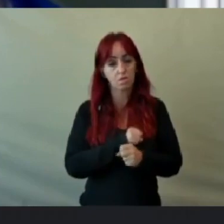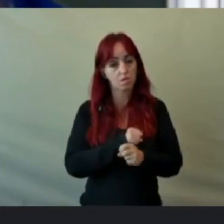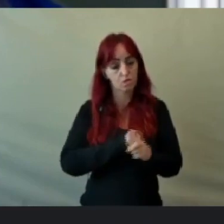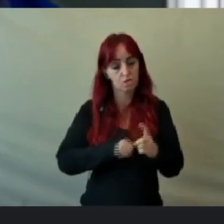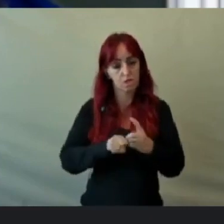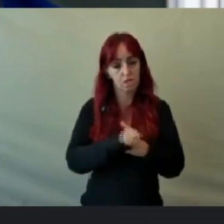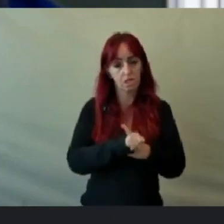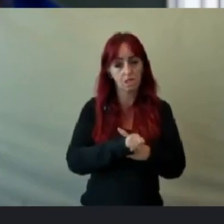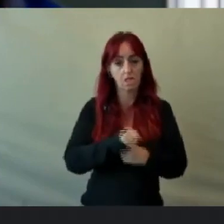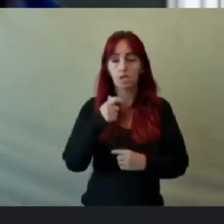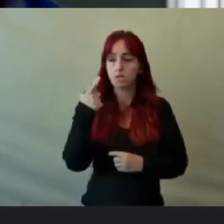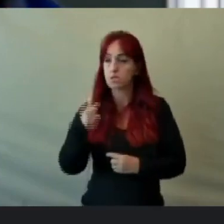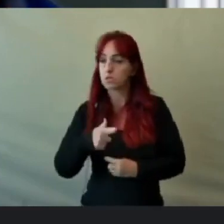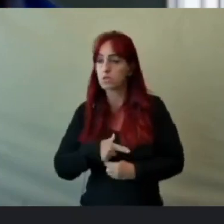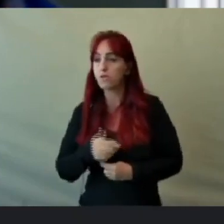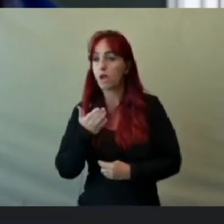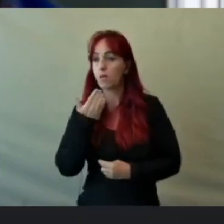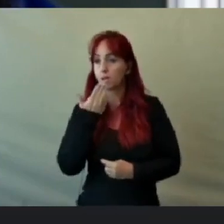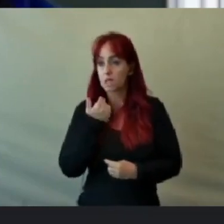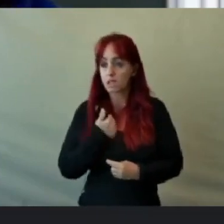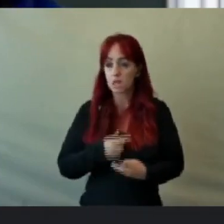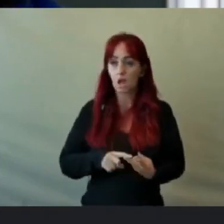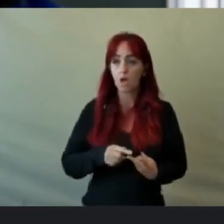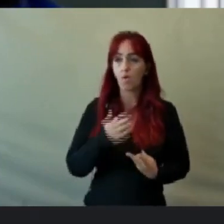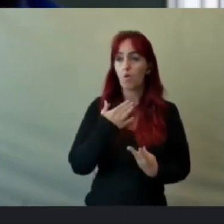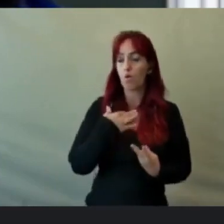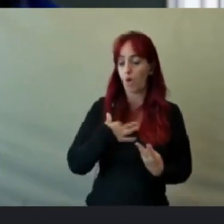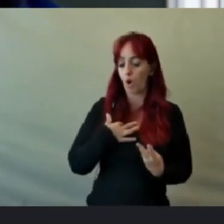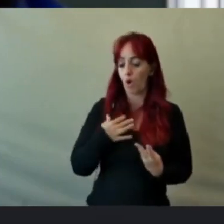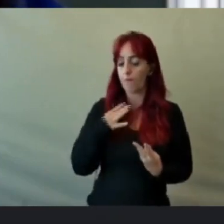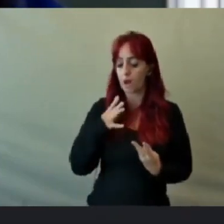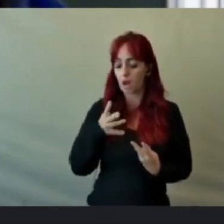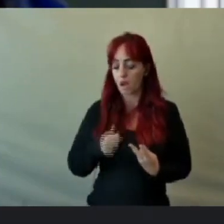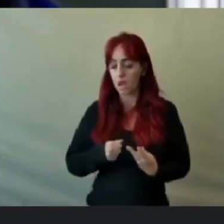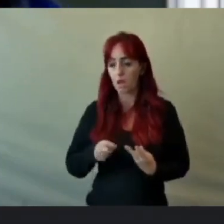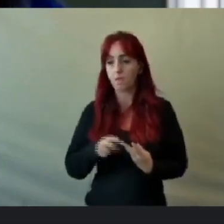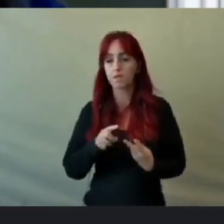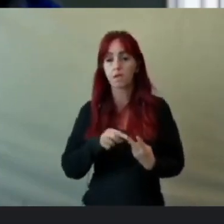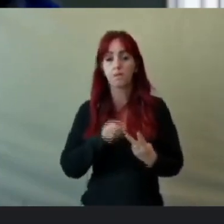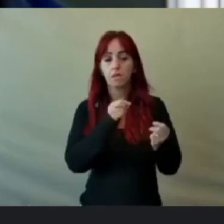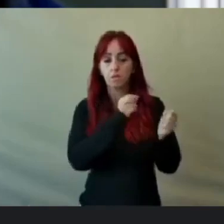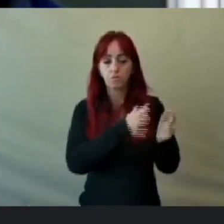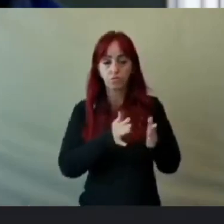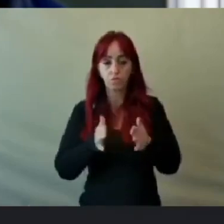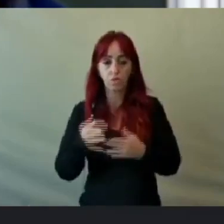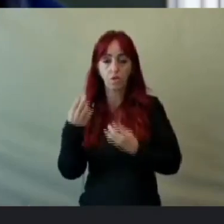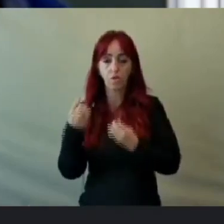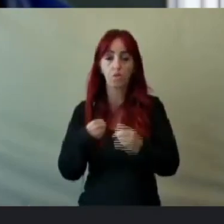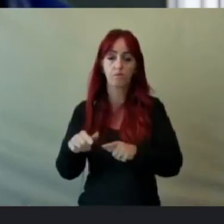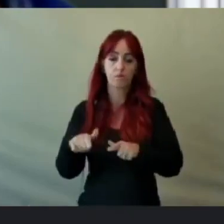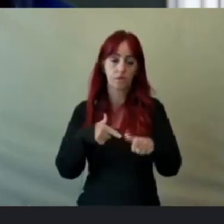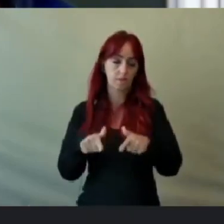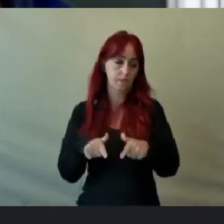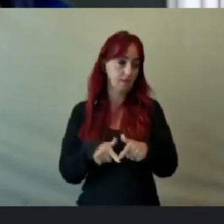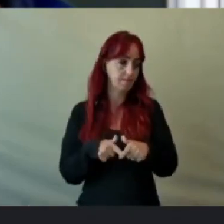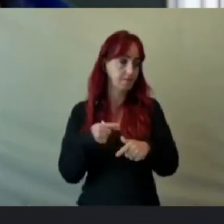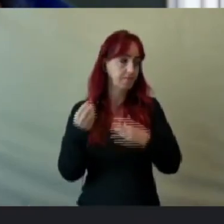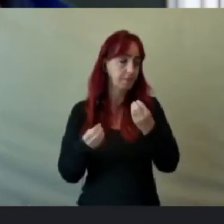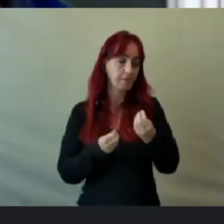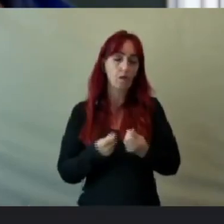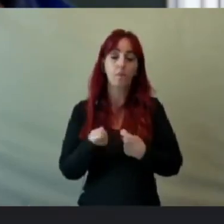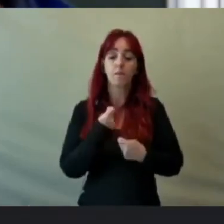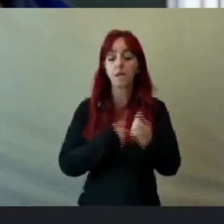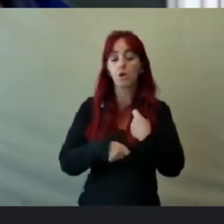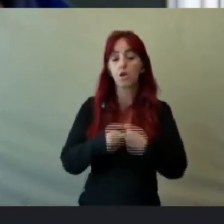se a gente não tiver minimamente a rotina organizada como que nós vamos trabalhar como que a economia vai girar então essas